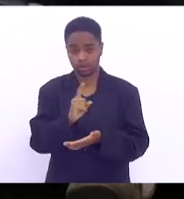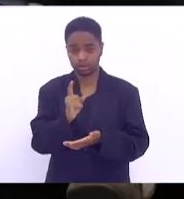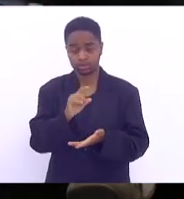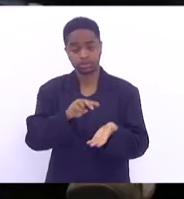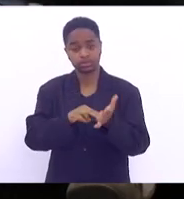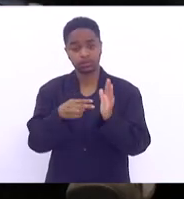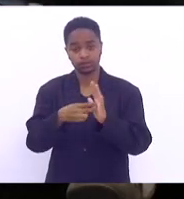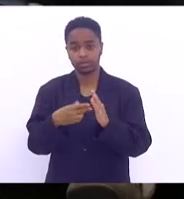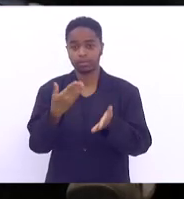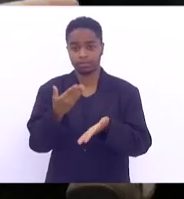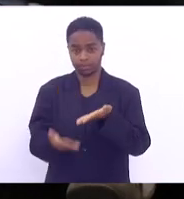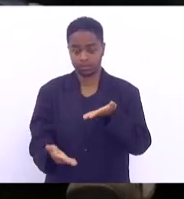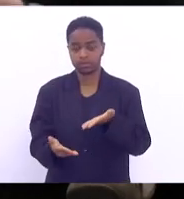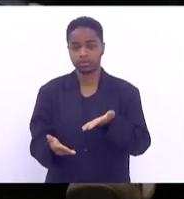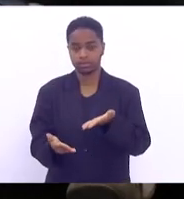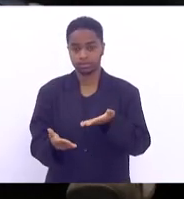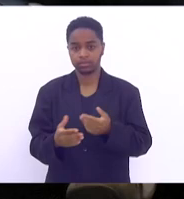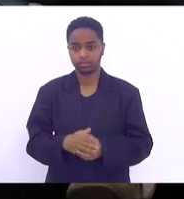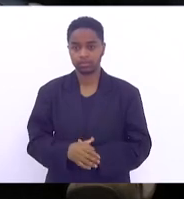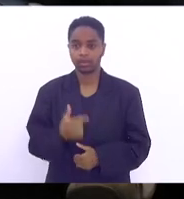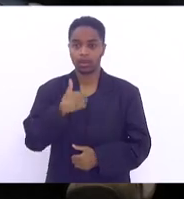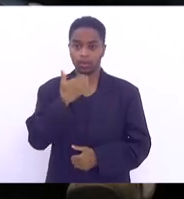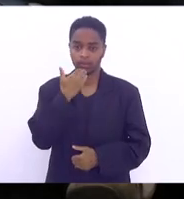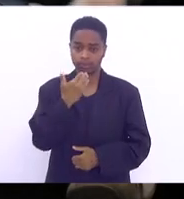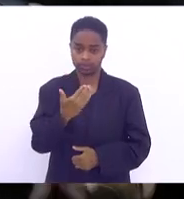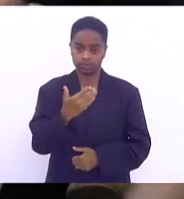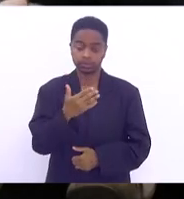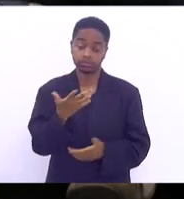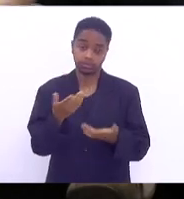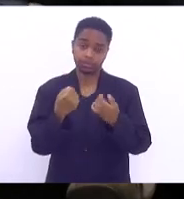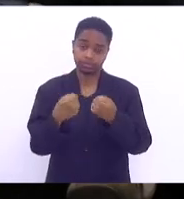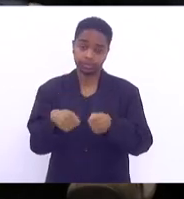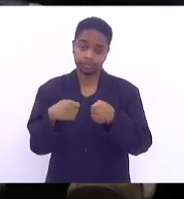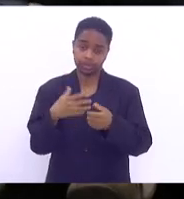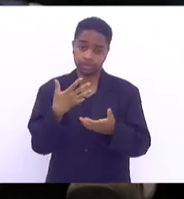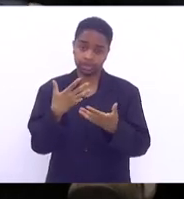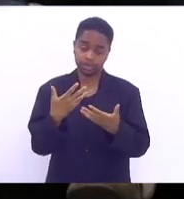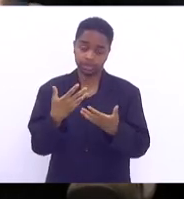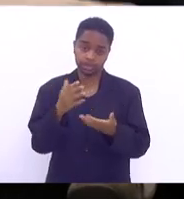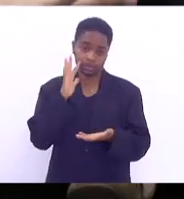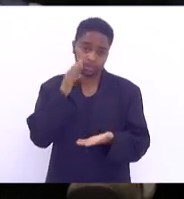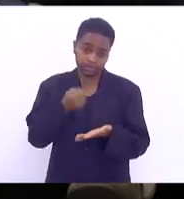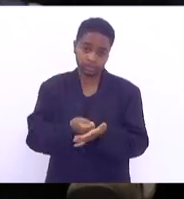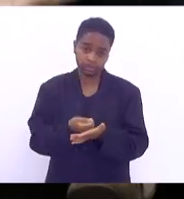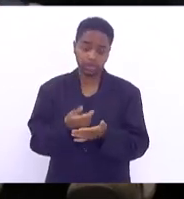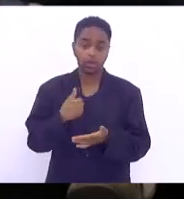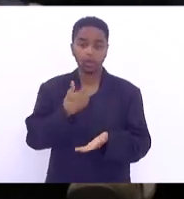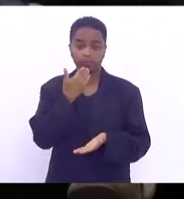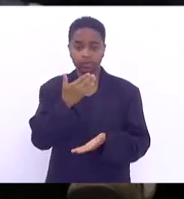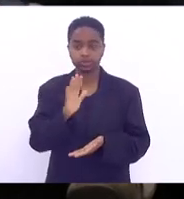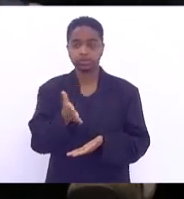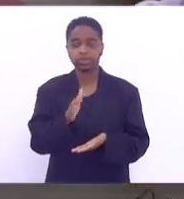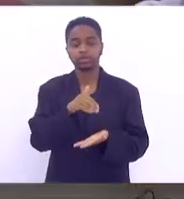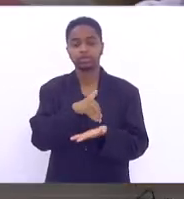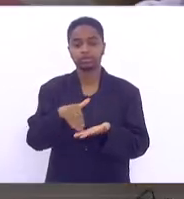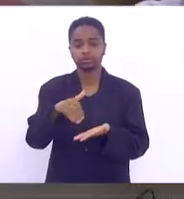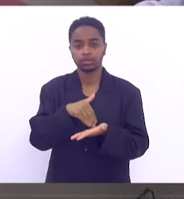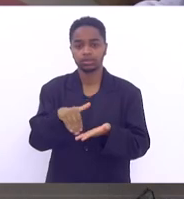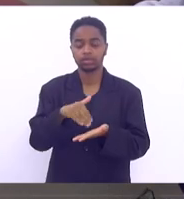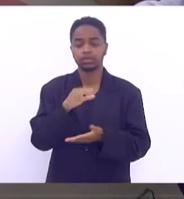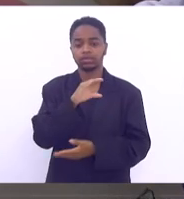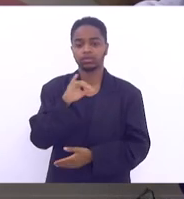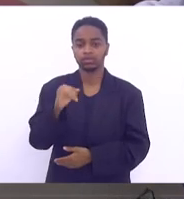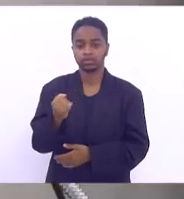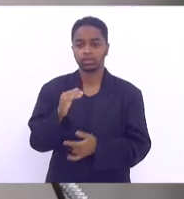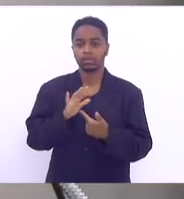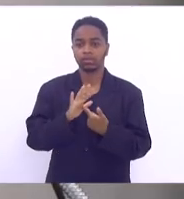perder. Eu já então, pedi para a Secretaria da... Vamos decidir. Da quer CCJ, ou não quer, mas vamos decidir. Certificar nos autos o